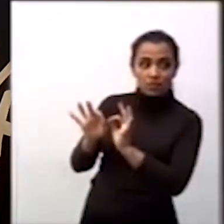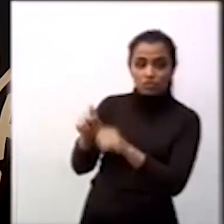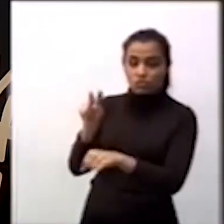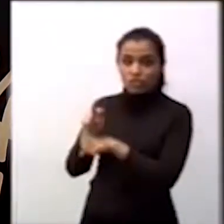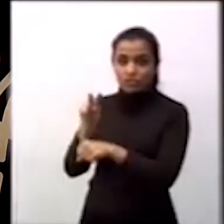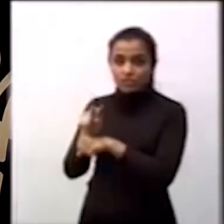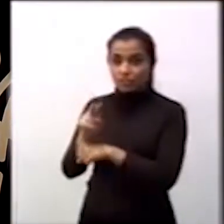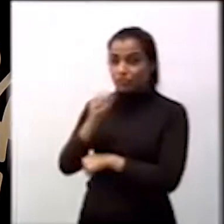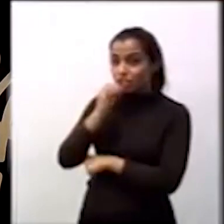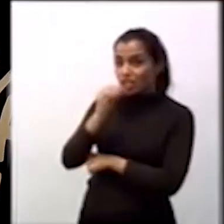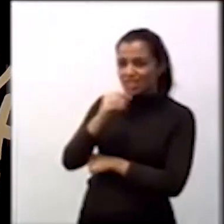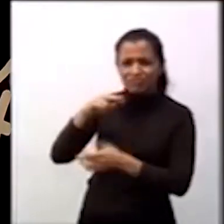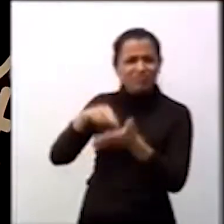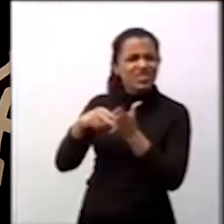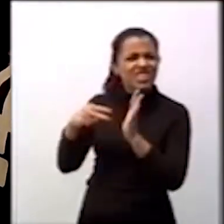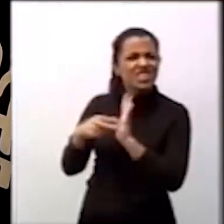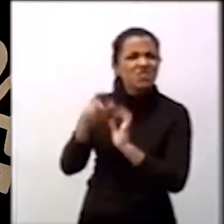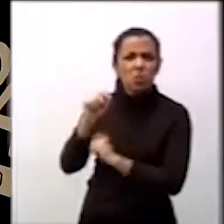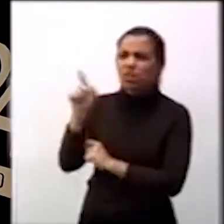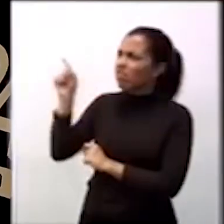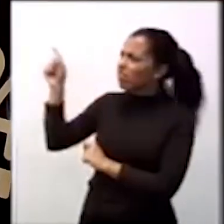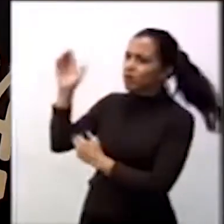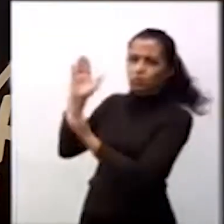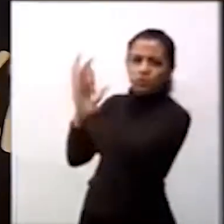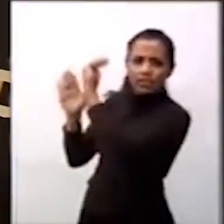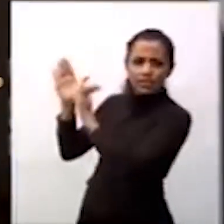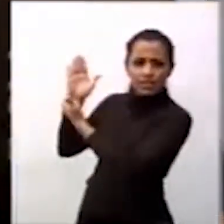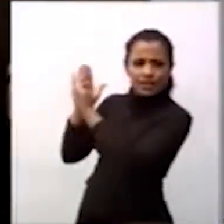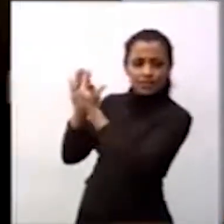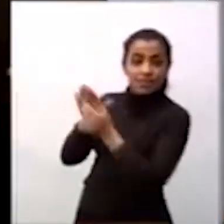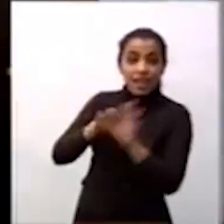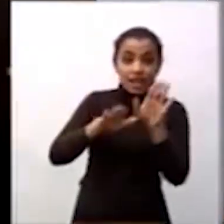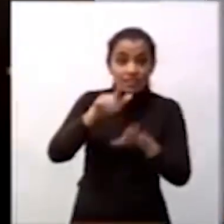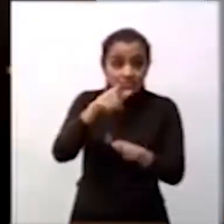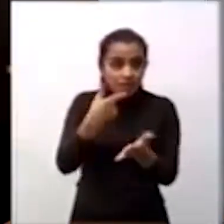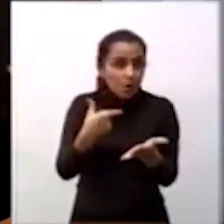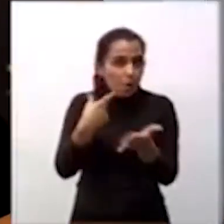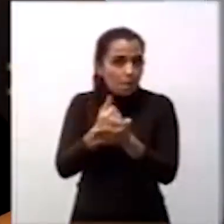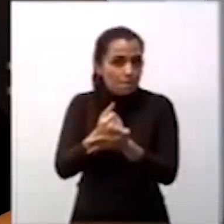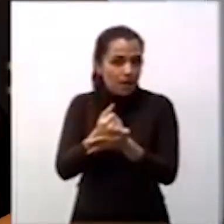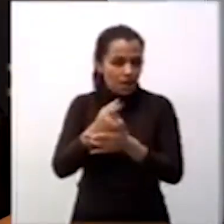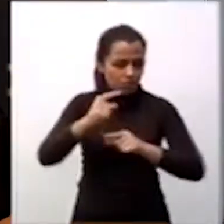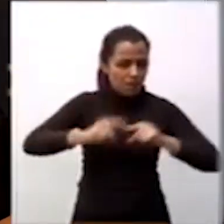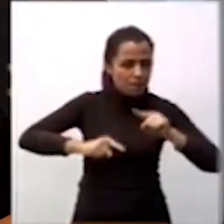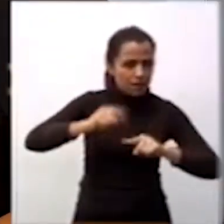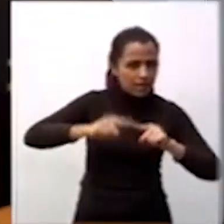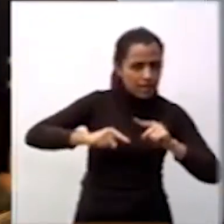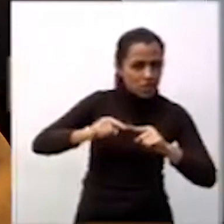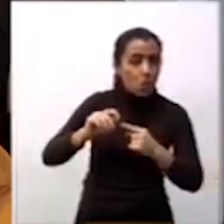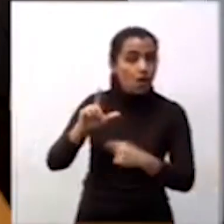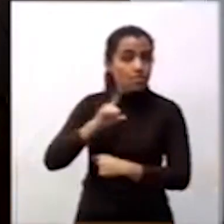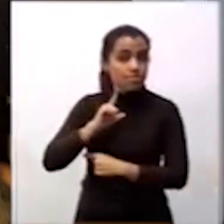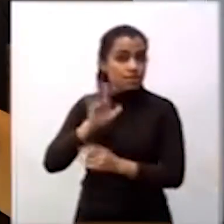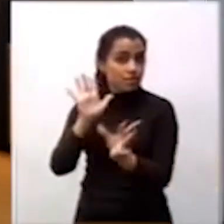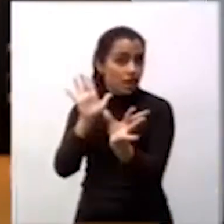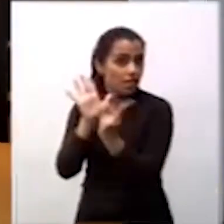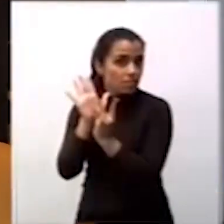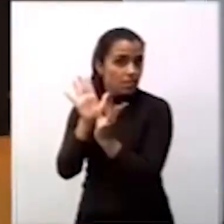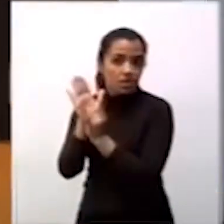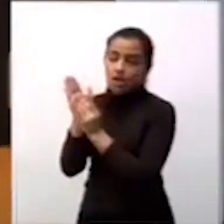Quando você vai comprar esses aparelhos, existem etiquetas que mostram a eficiência do aparelho. E o que é